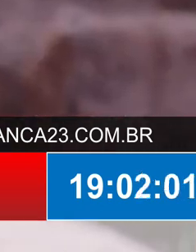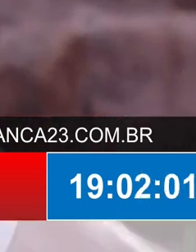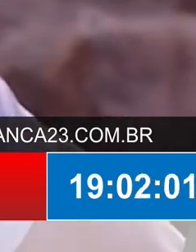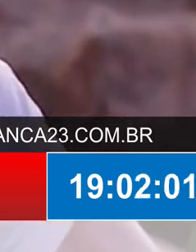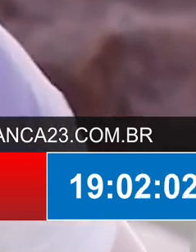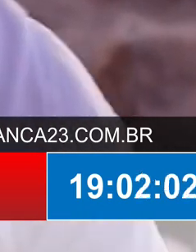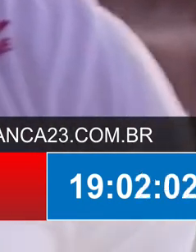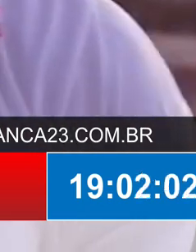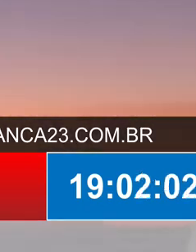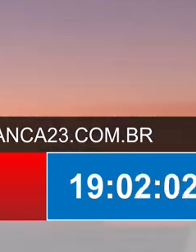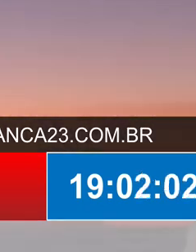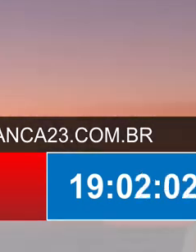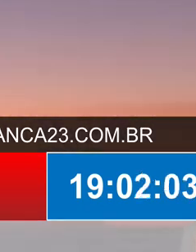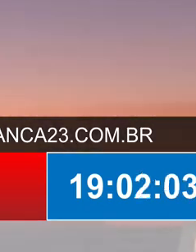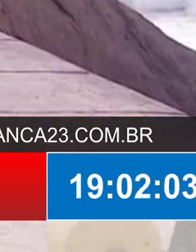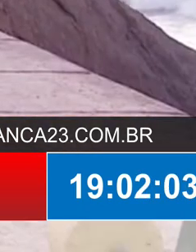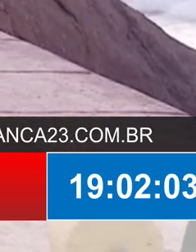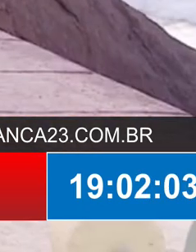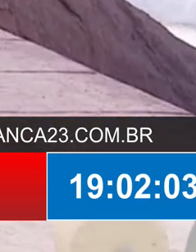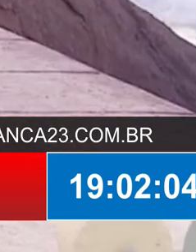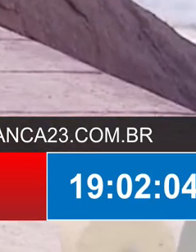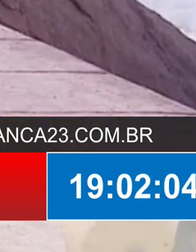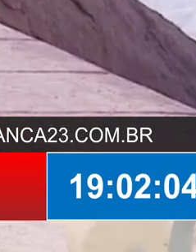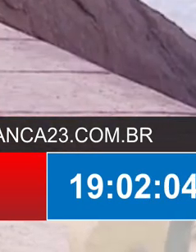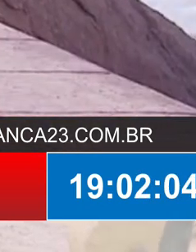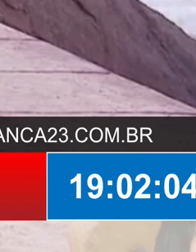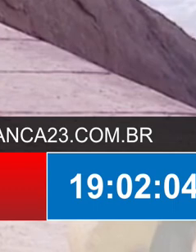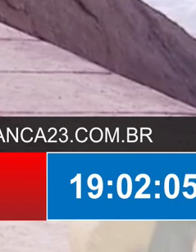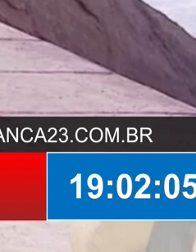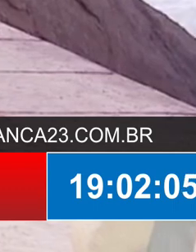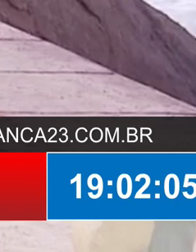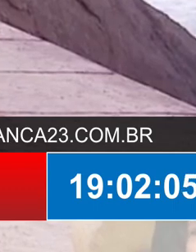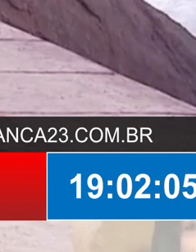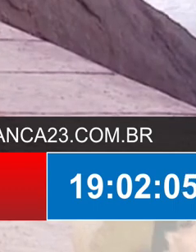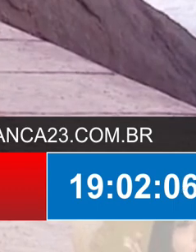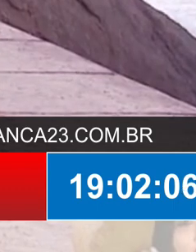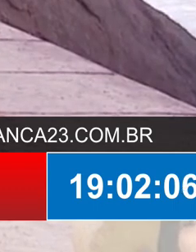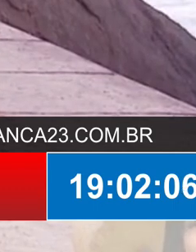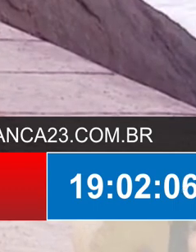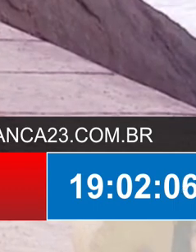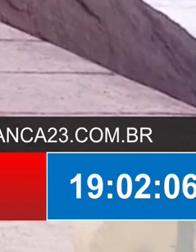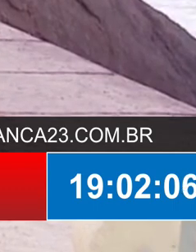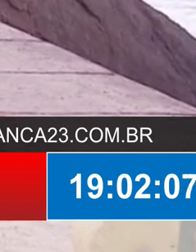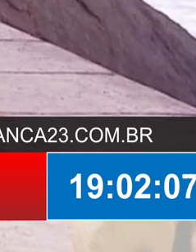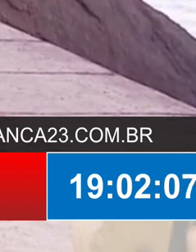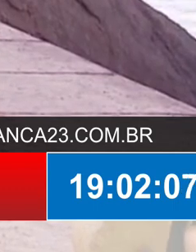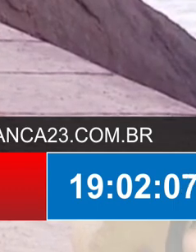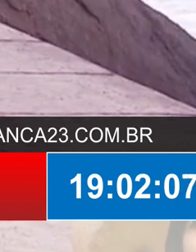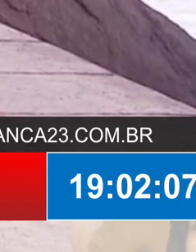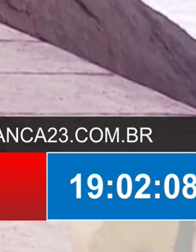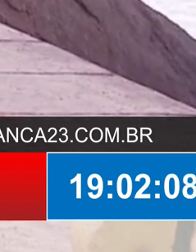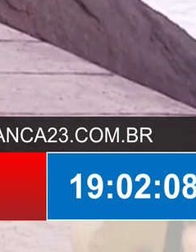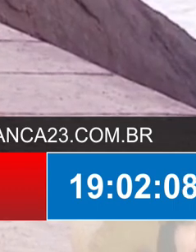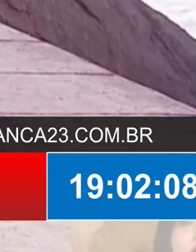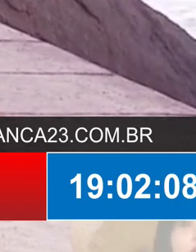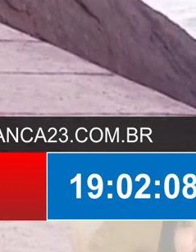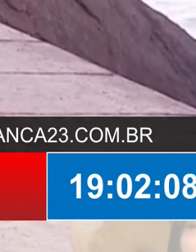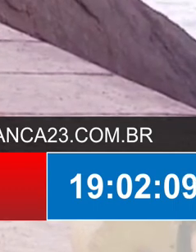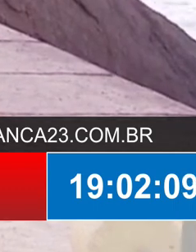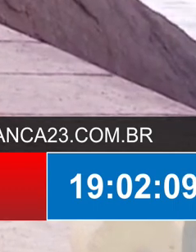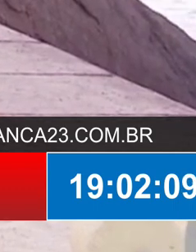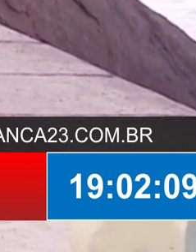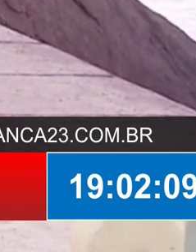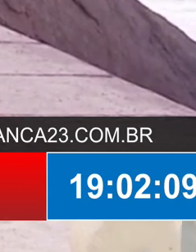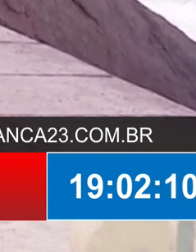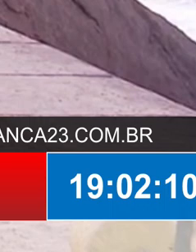muita gente assim. Sempre, não tenho tempo, tem que acordar, tem que trabalhar. E aí, meu amigo, o tempo vai passando e